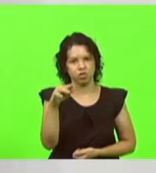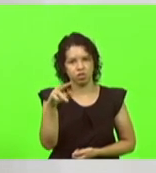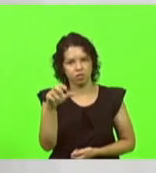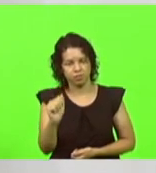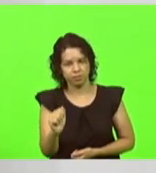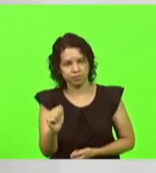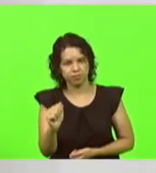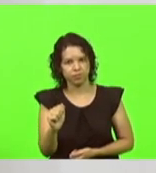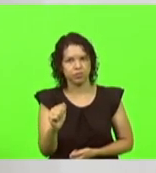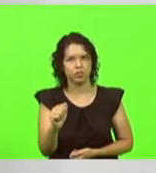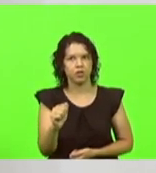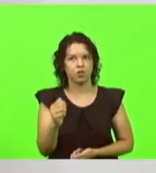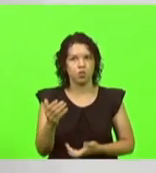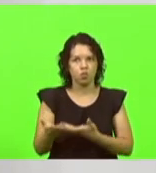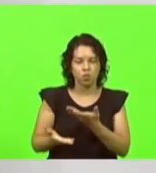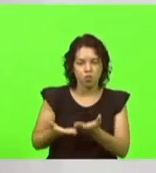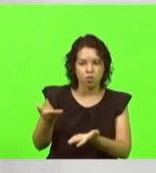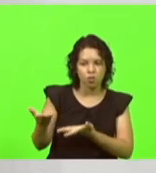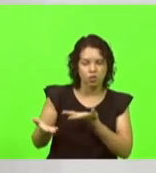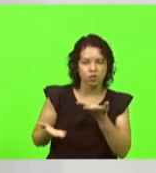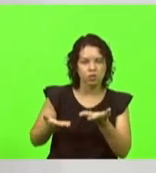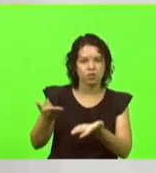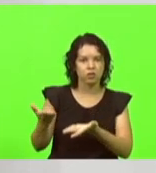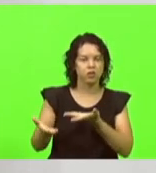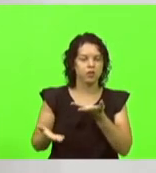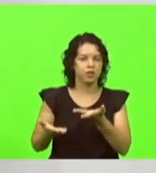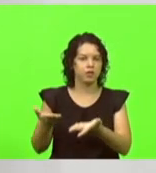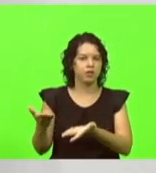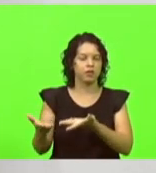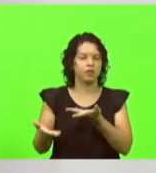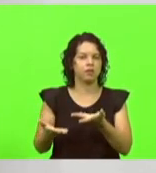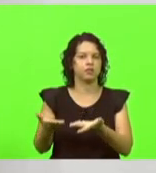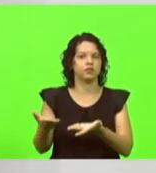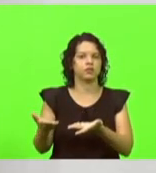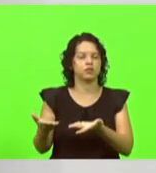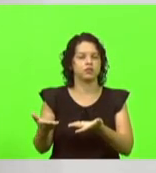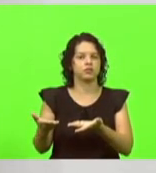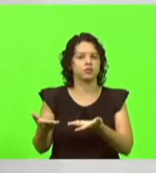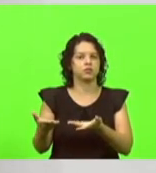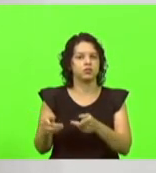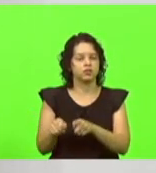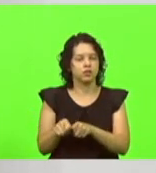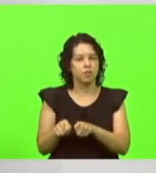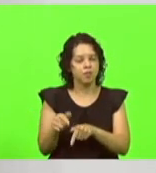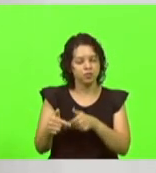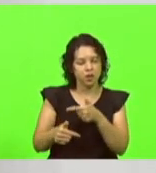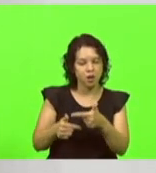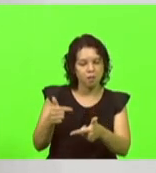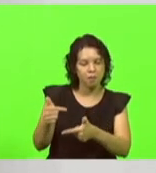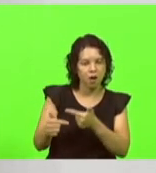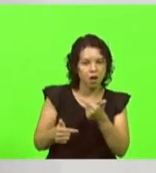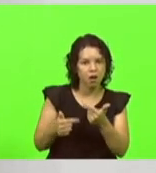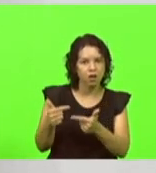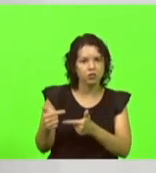De tratar sempre as coisas com lealdade, com respeito